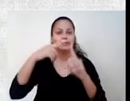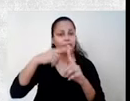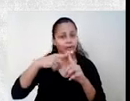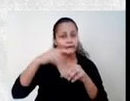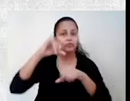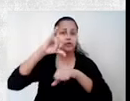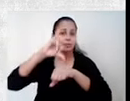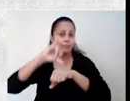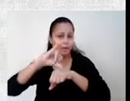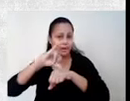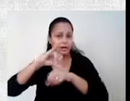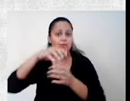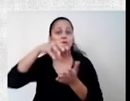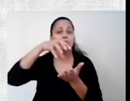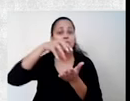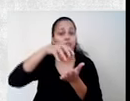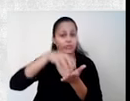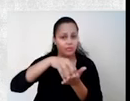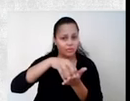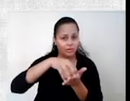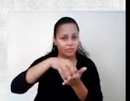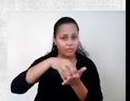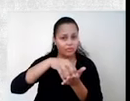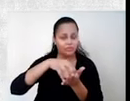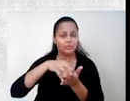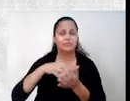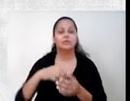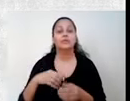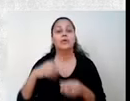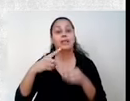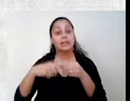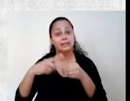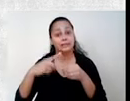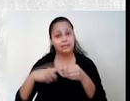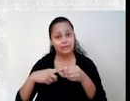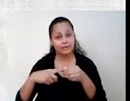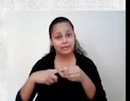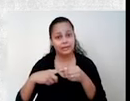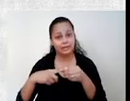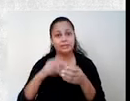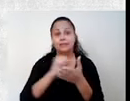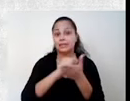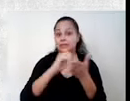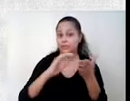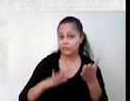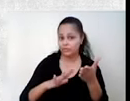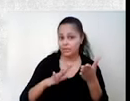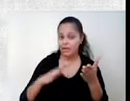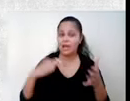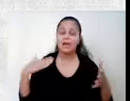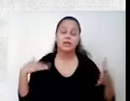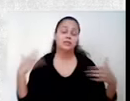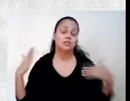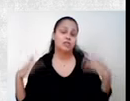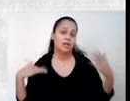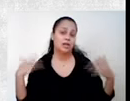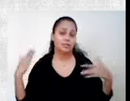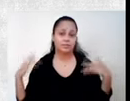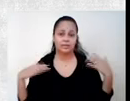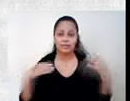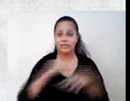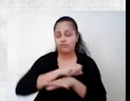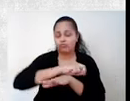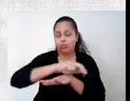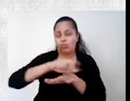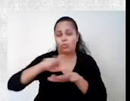praça, um centro de administração. Nas cidades, as atividades de lazer elas